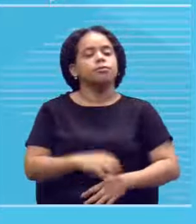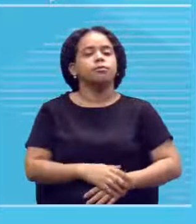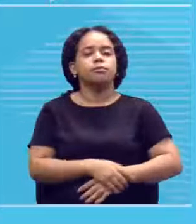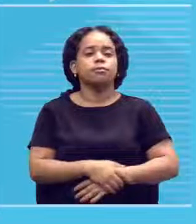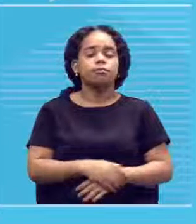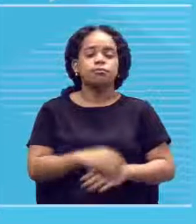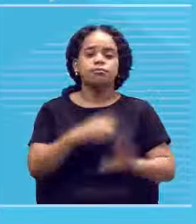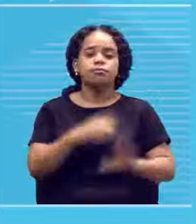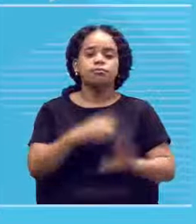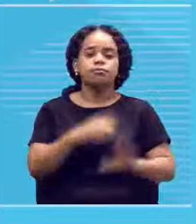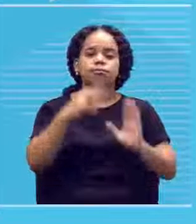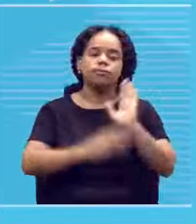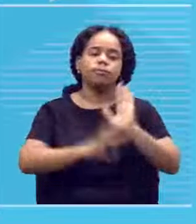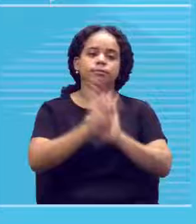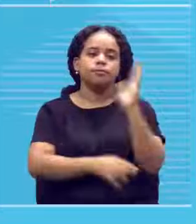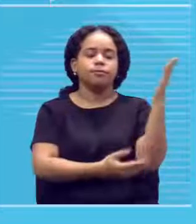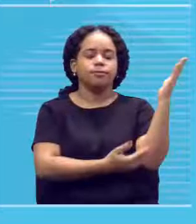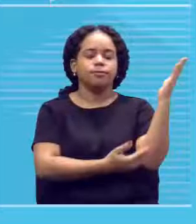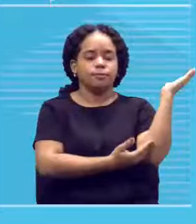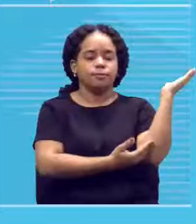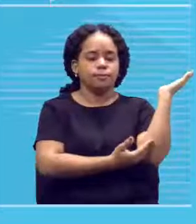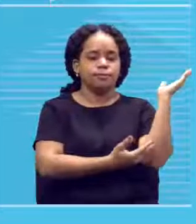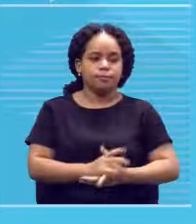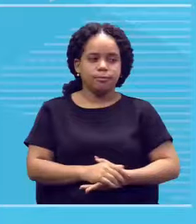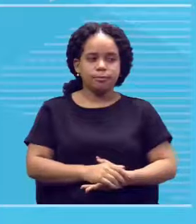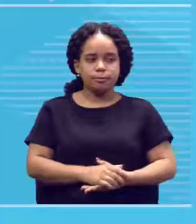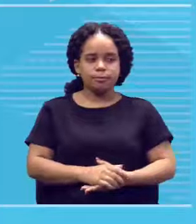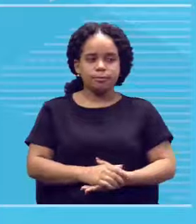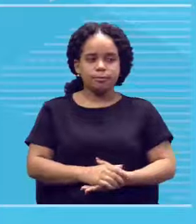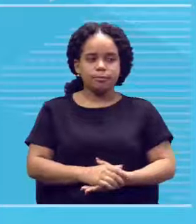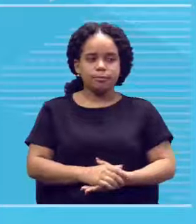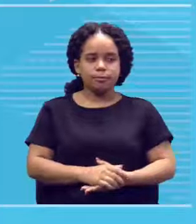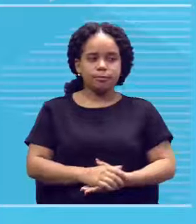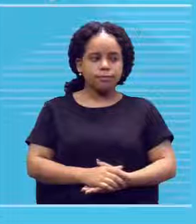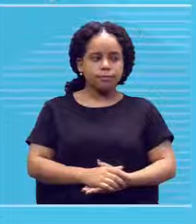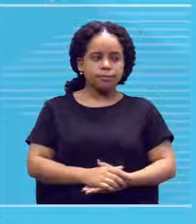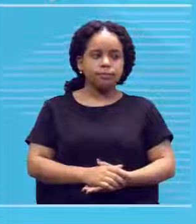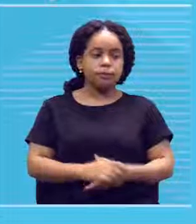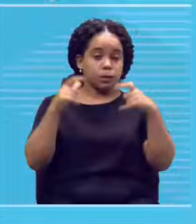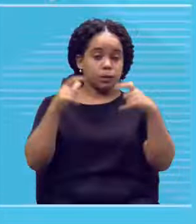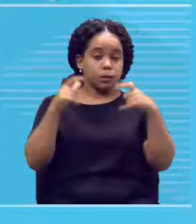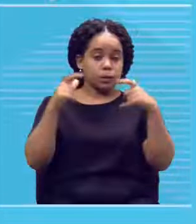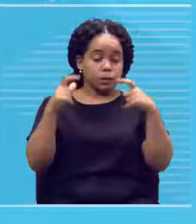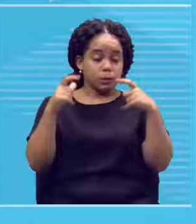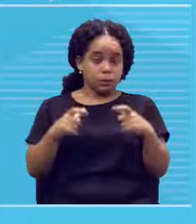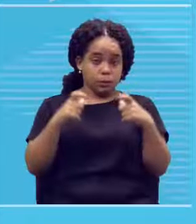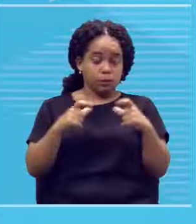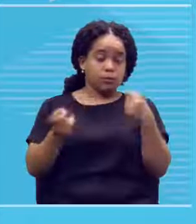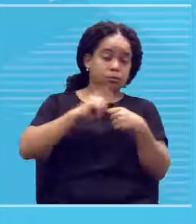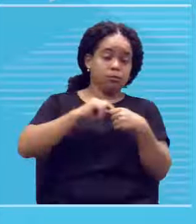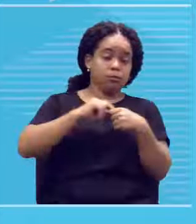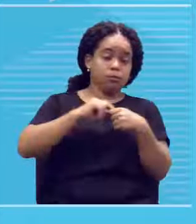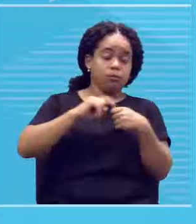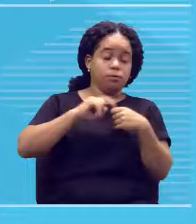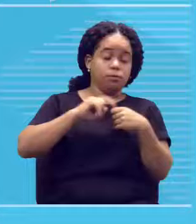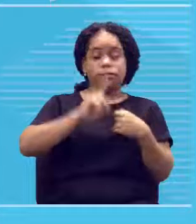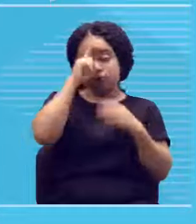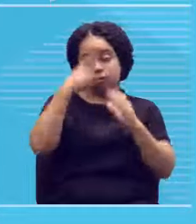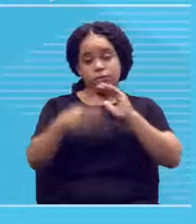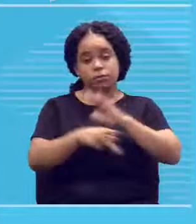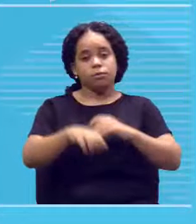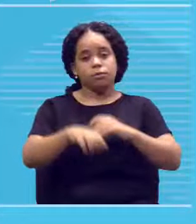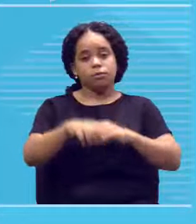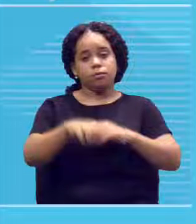seria possível no mar e na regiões onde a esse onde retoma regiões né